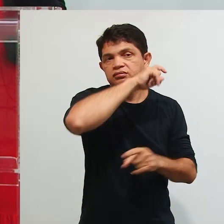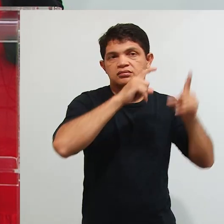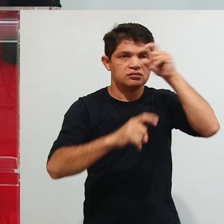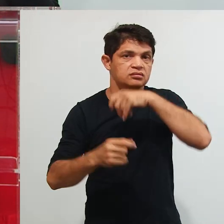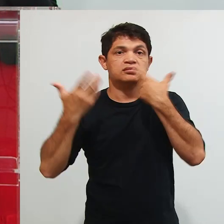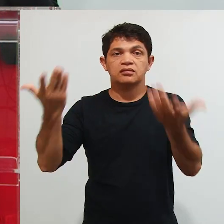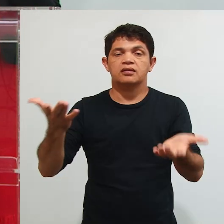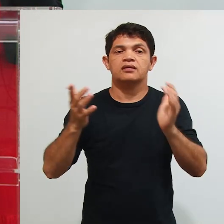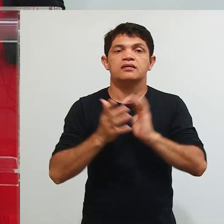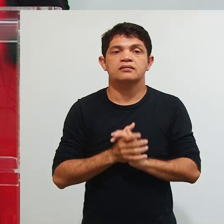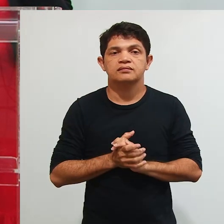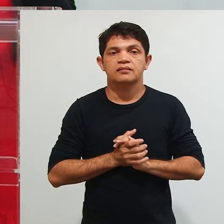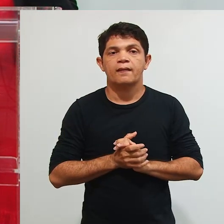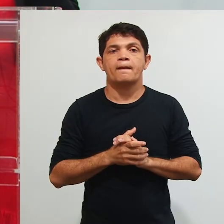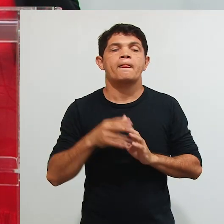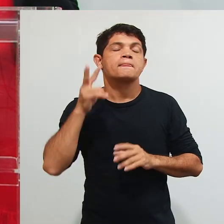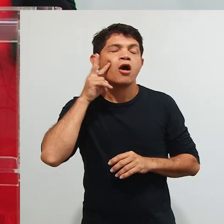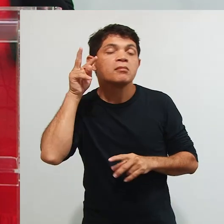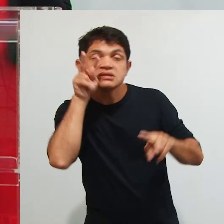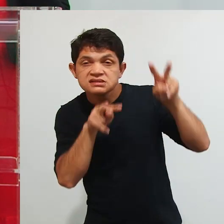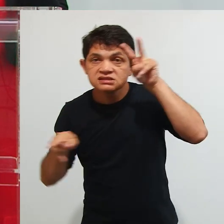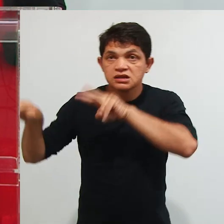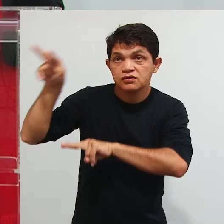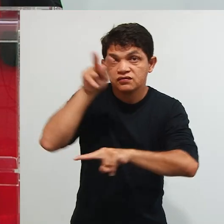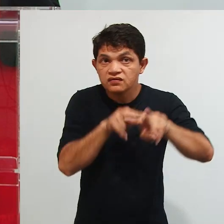de algum transtorno. Nós podemos